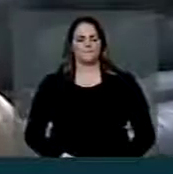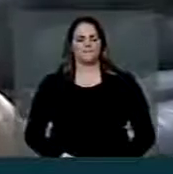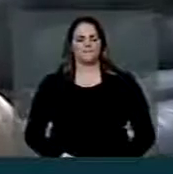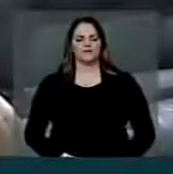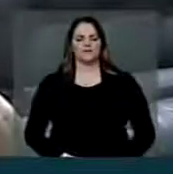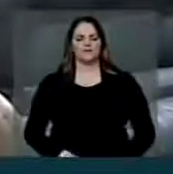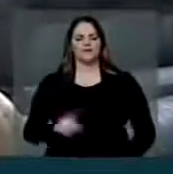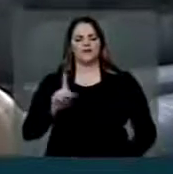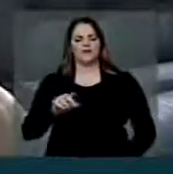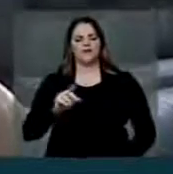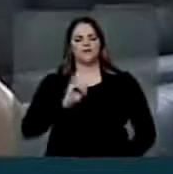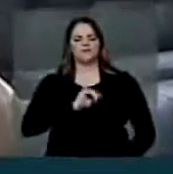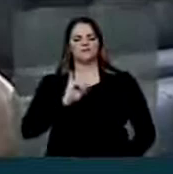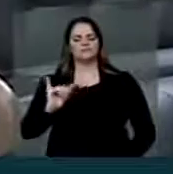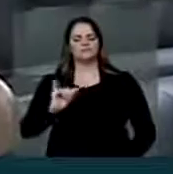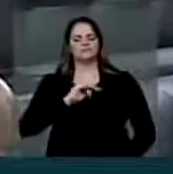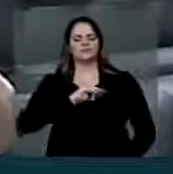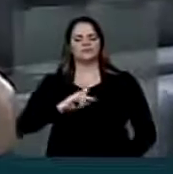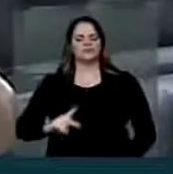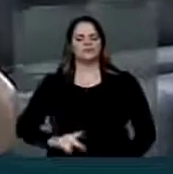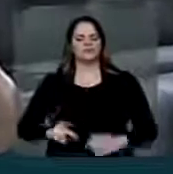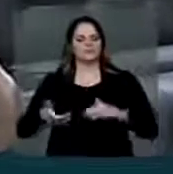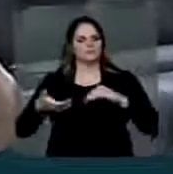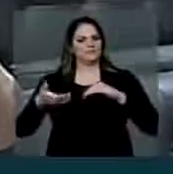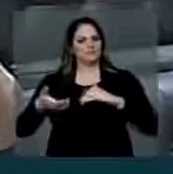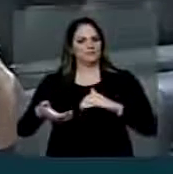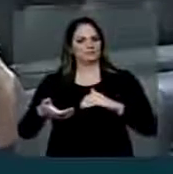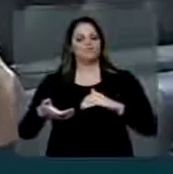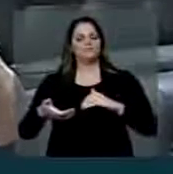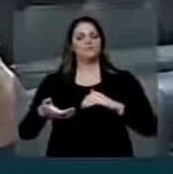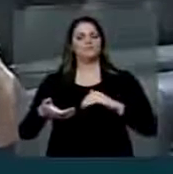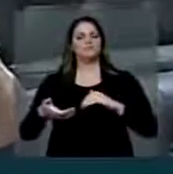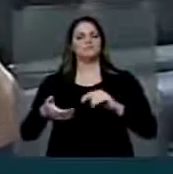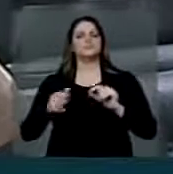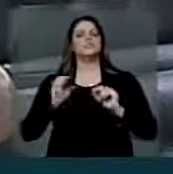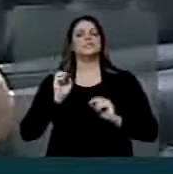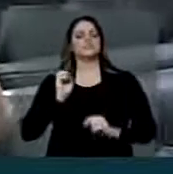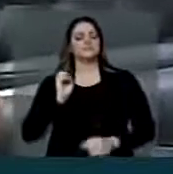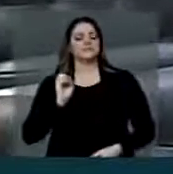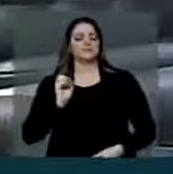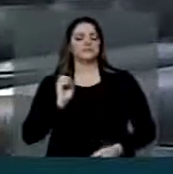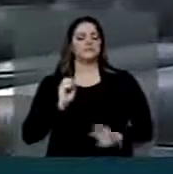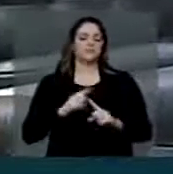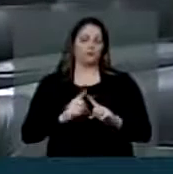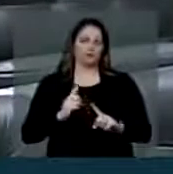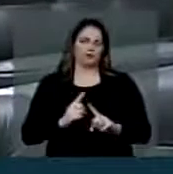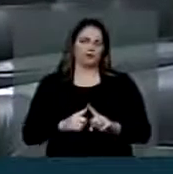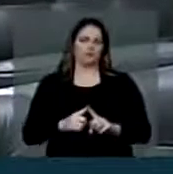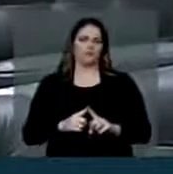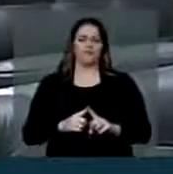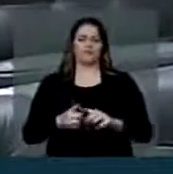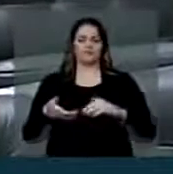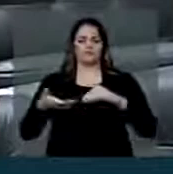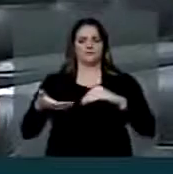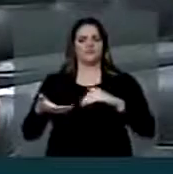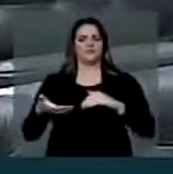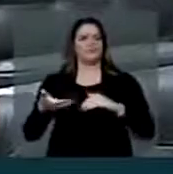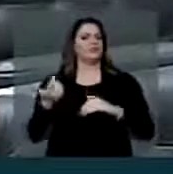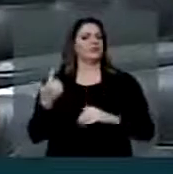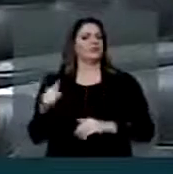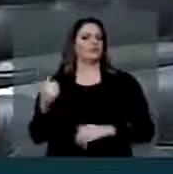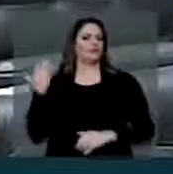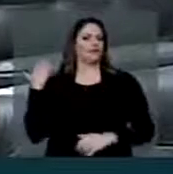dirigida ao presidente do Congresso Nacional. Na hipótese, pelo fato do Congresso não haver se